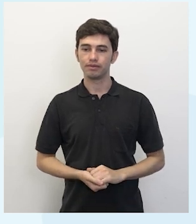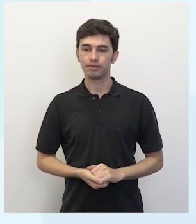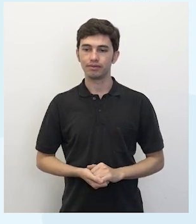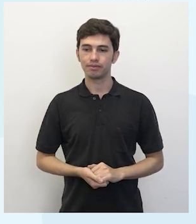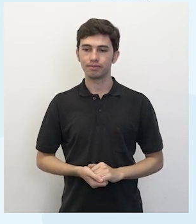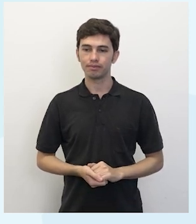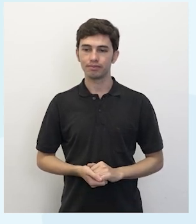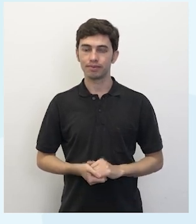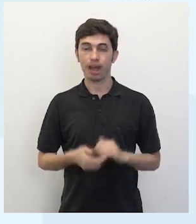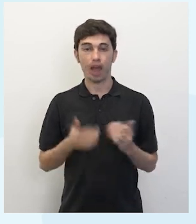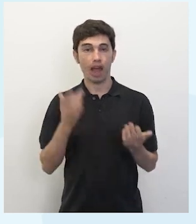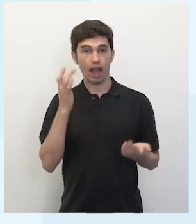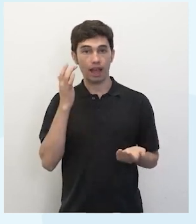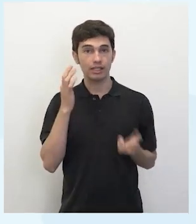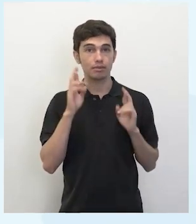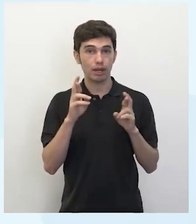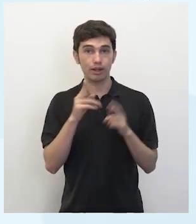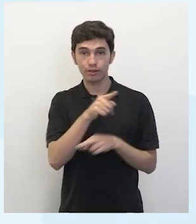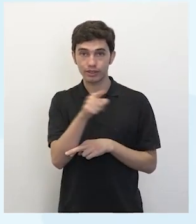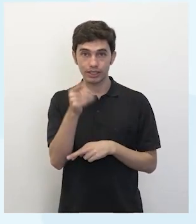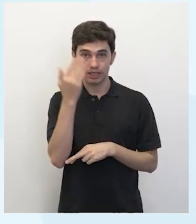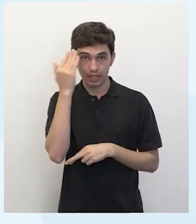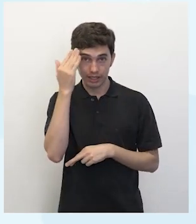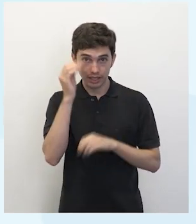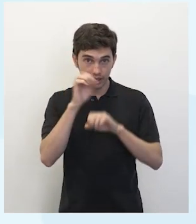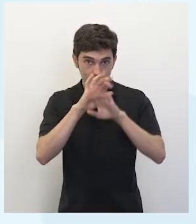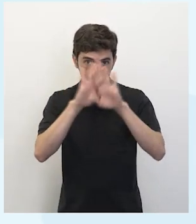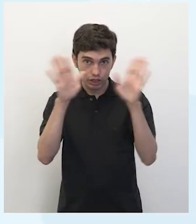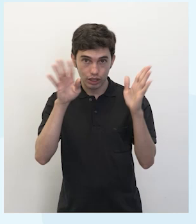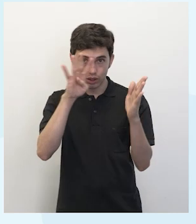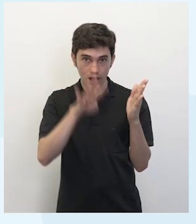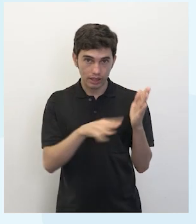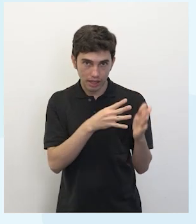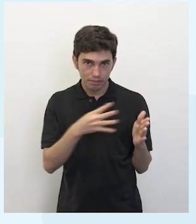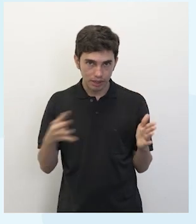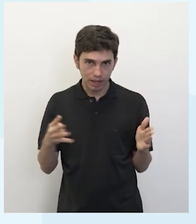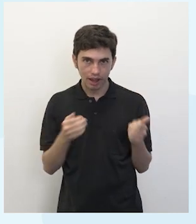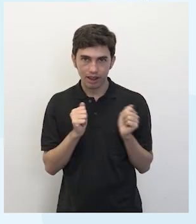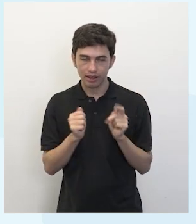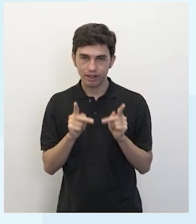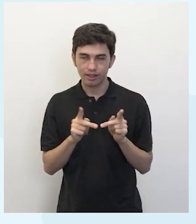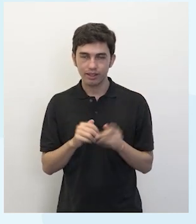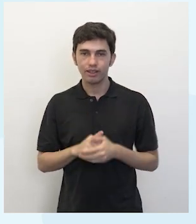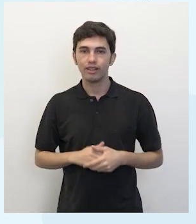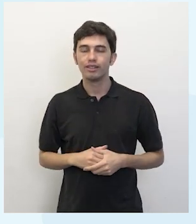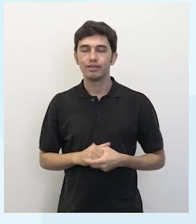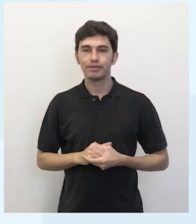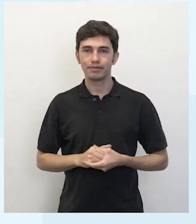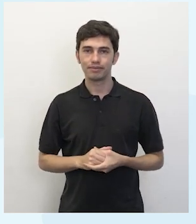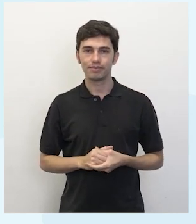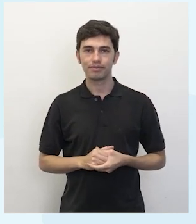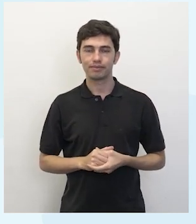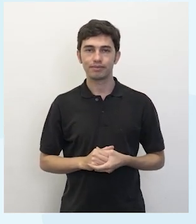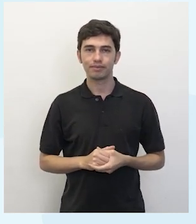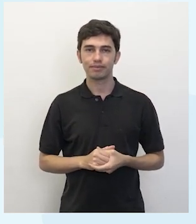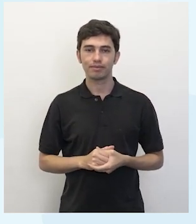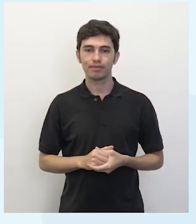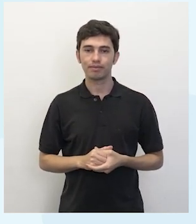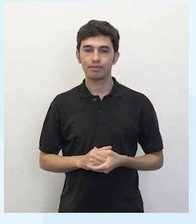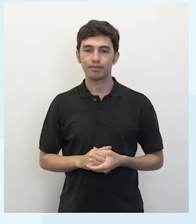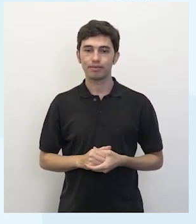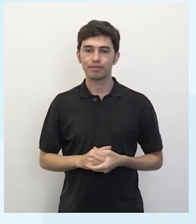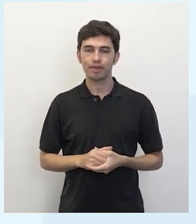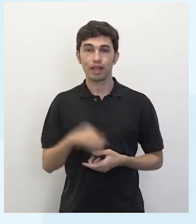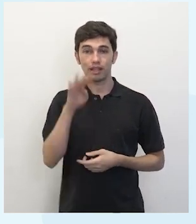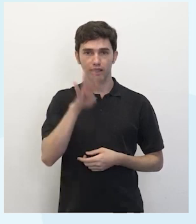tenham compreendido a compreensão da tabela, a construção da tabela, tá ok? Então, ela aqui aparece novamente. E tabelas são